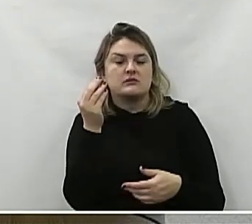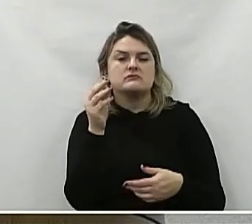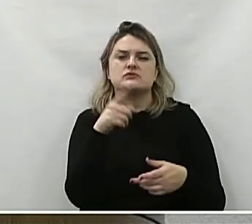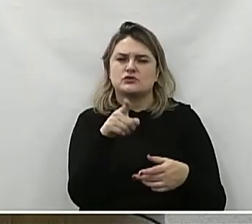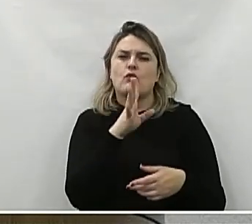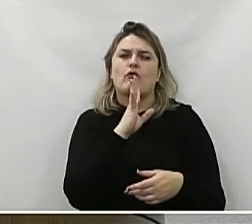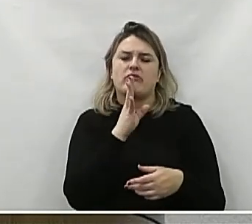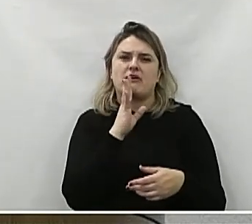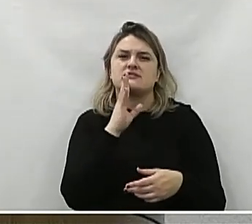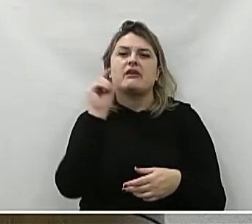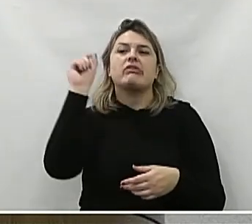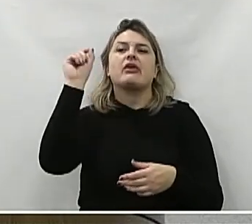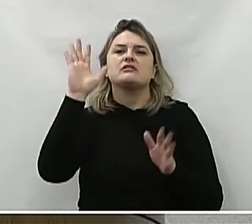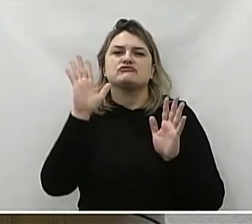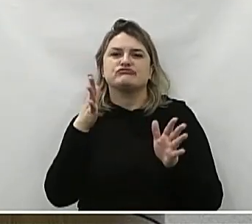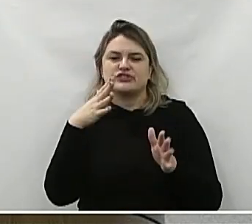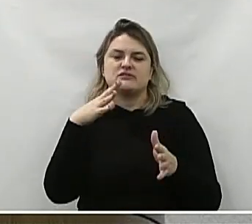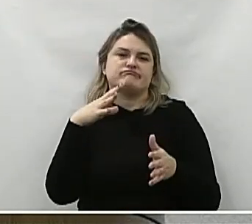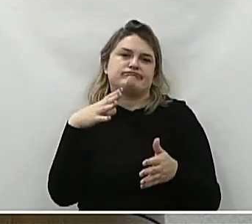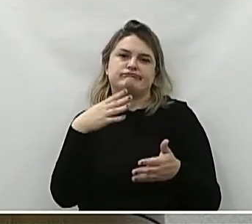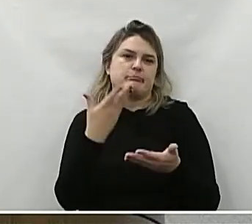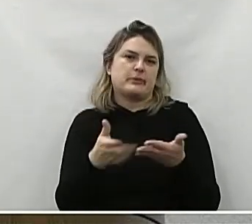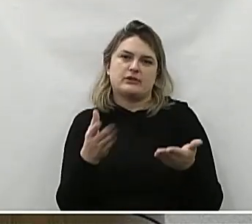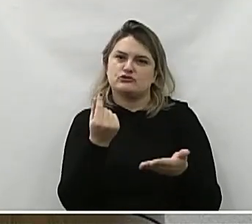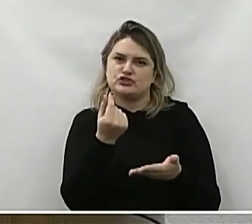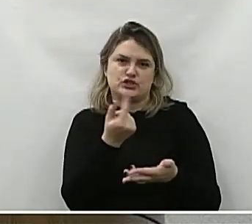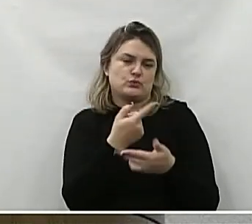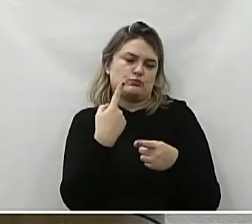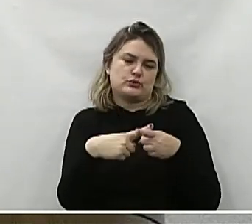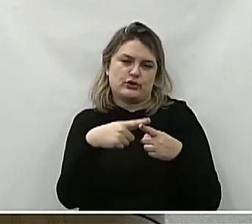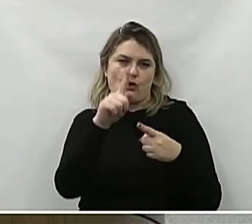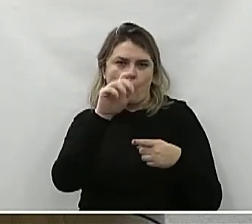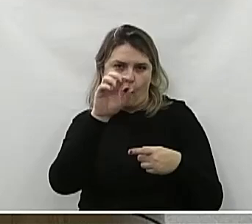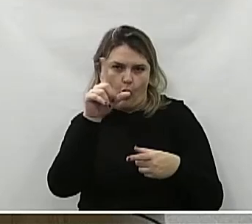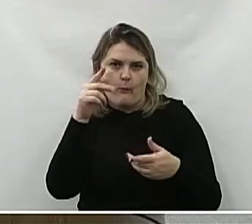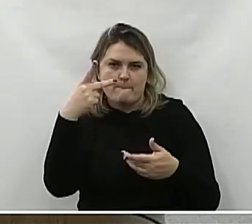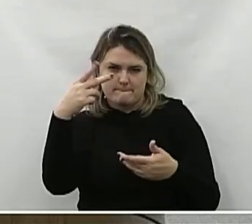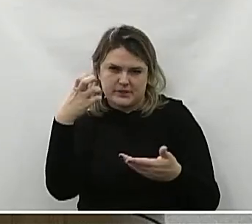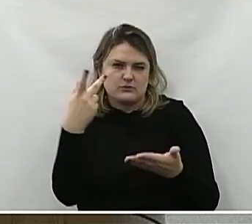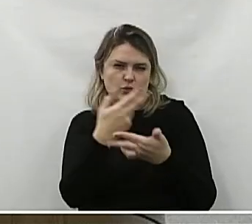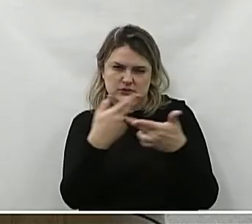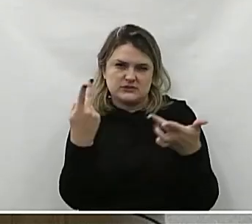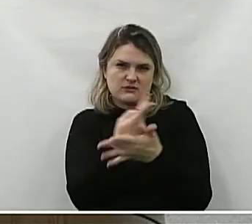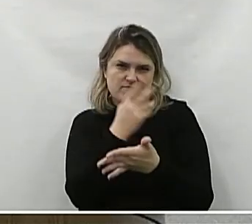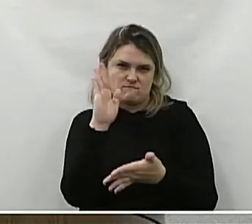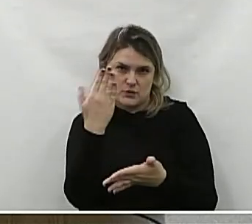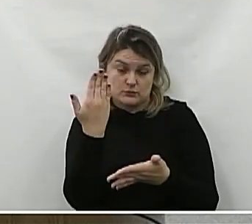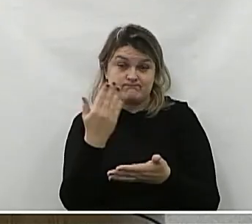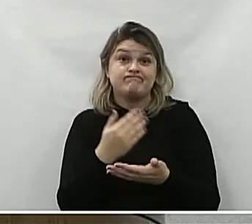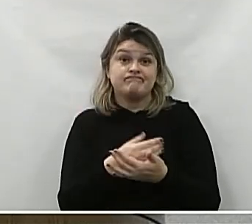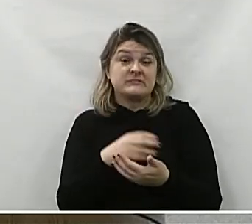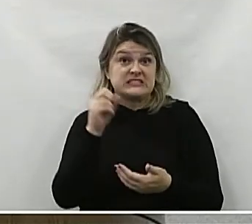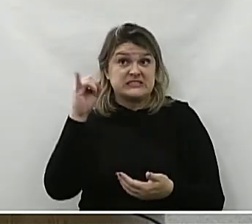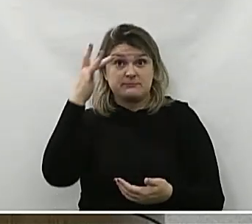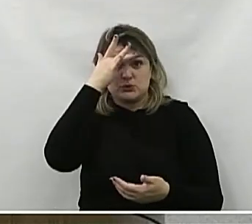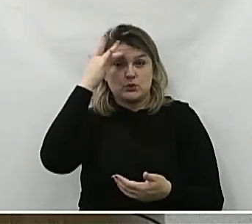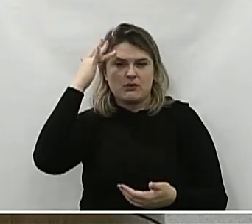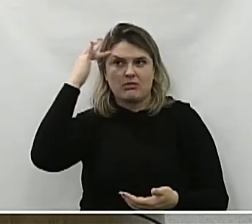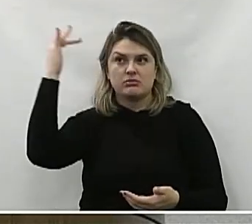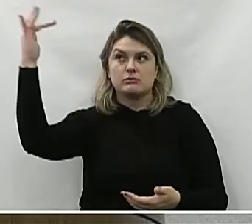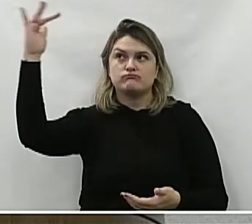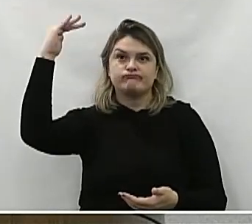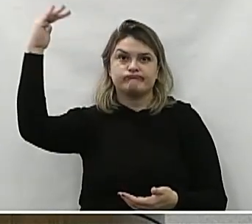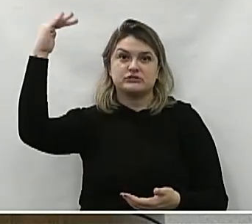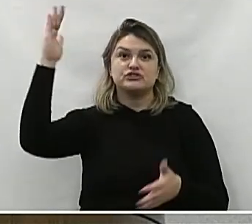conhecem alguém que já sofreu algum tipo de golpe na internet então nós imaginamos que um adulto que já tem